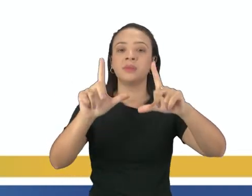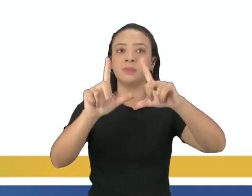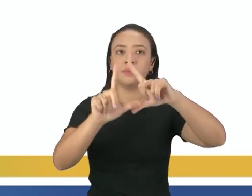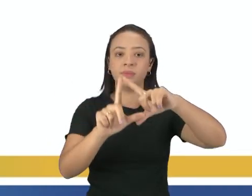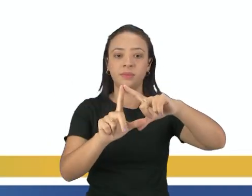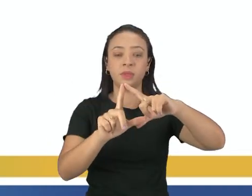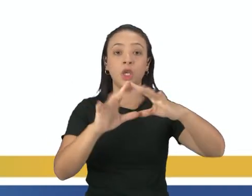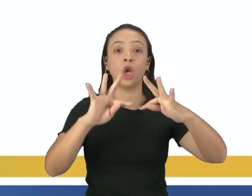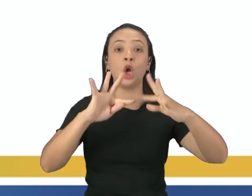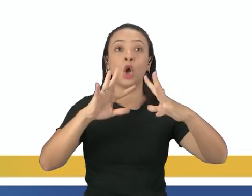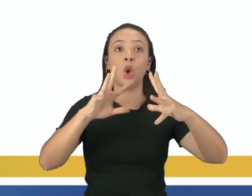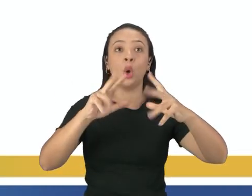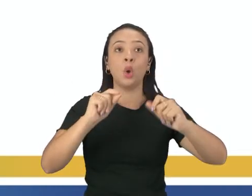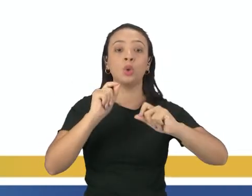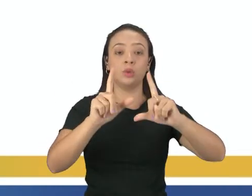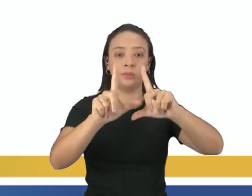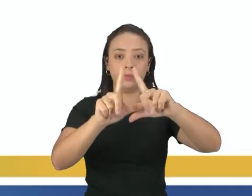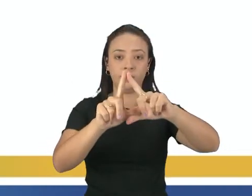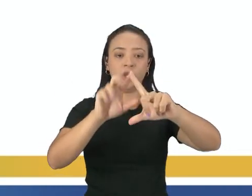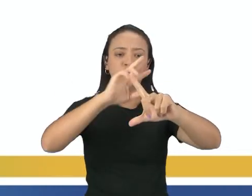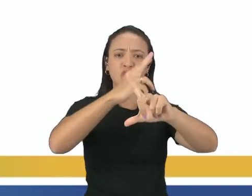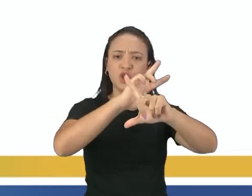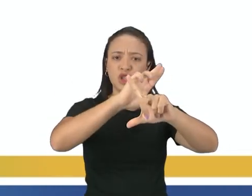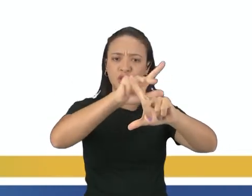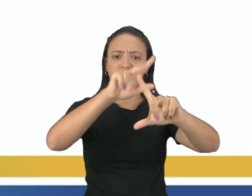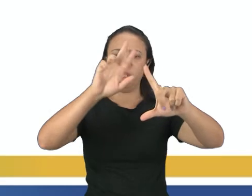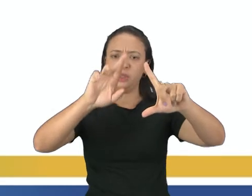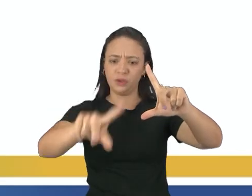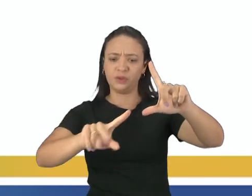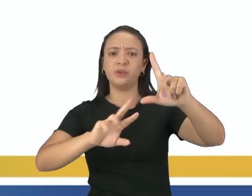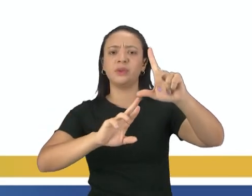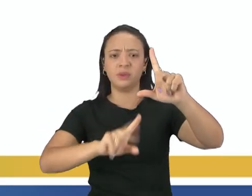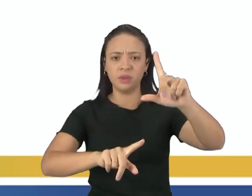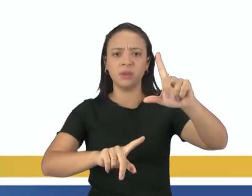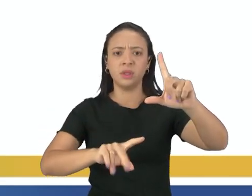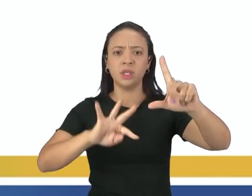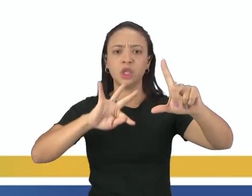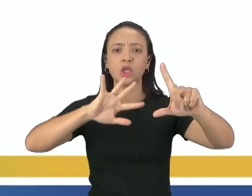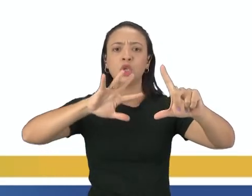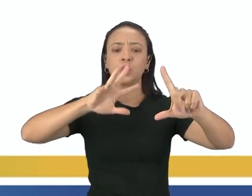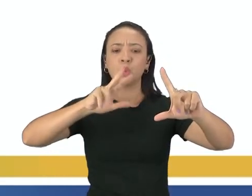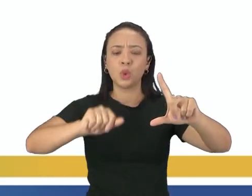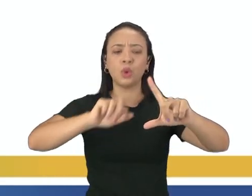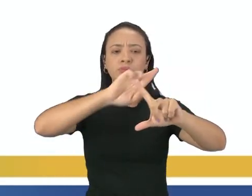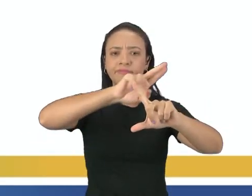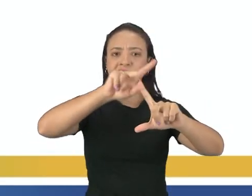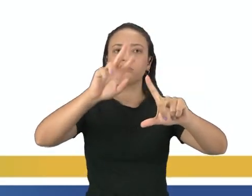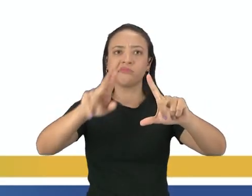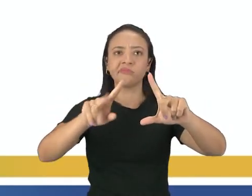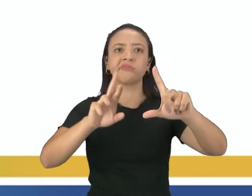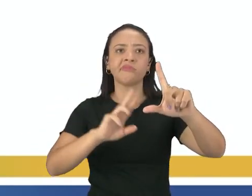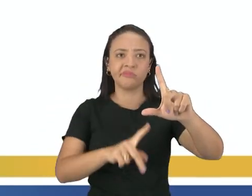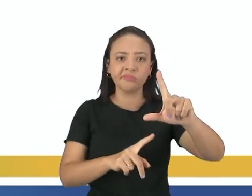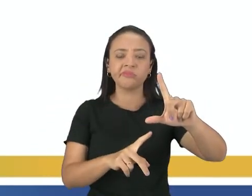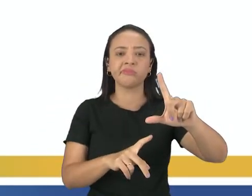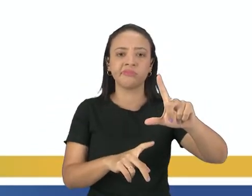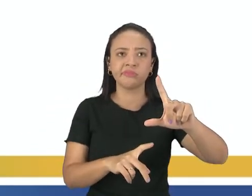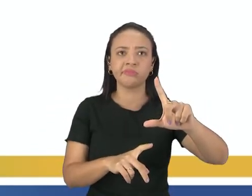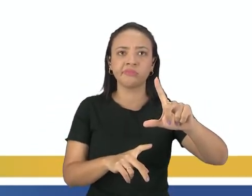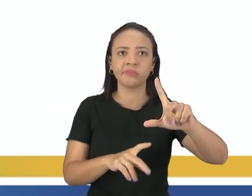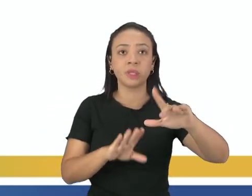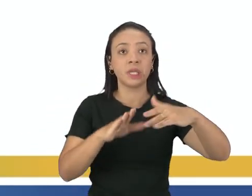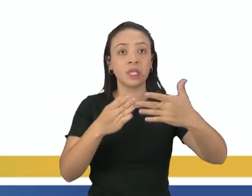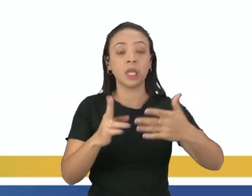aí todos os lados com medidas diferentes, perceberam? Todos os traços aí dos lados, né, têm quantidades